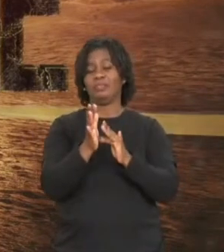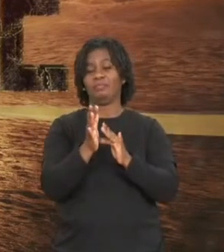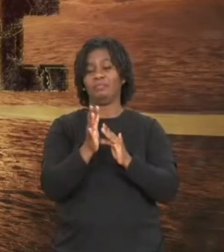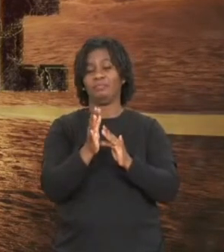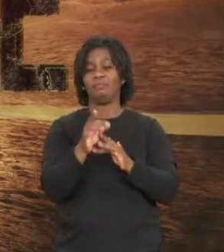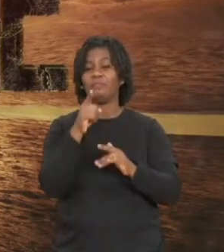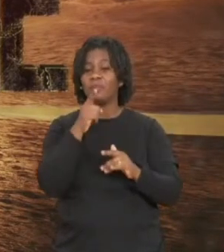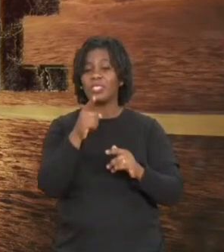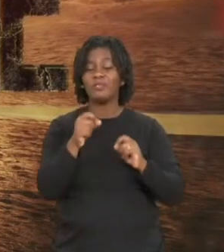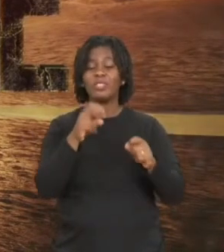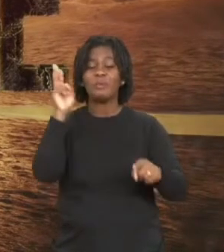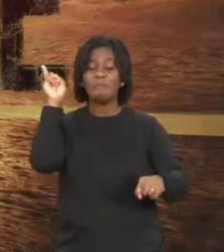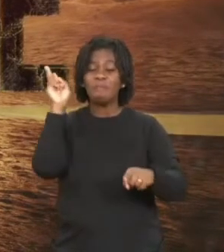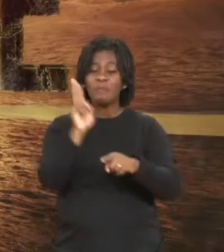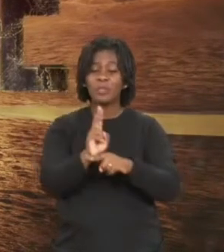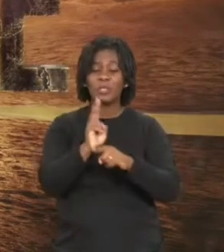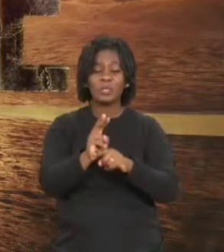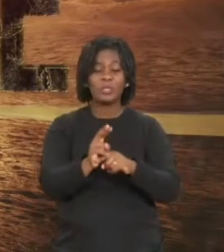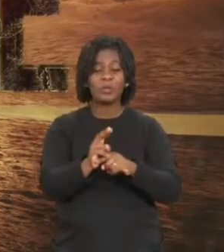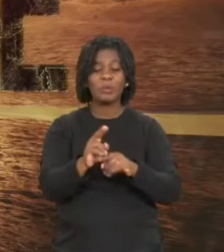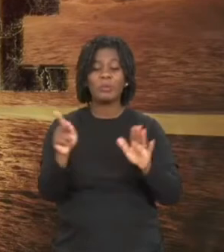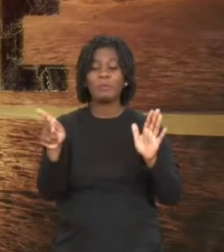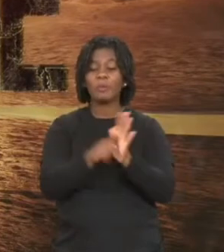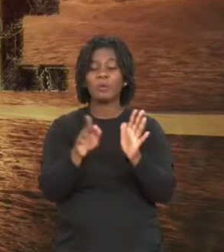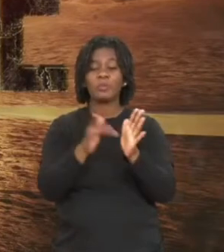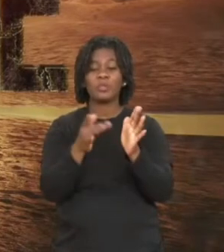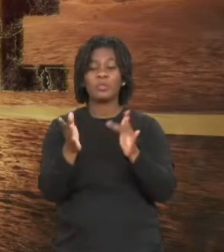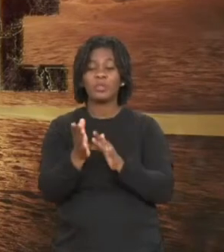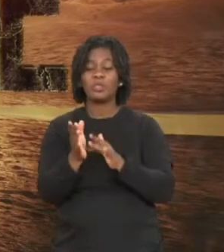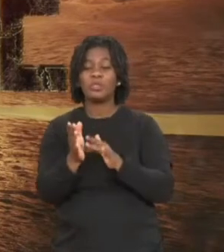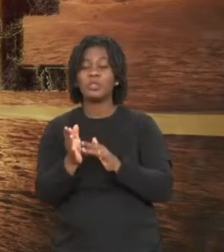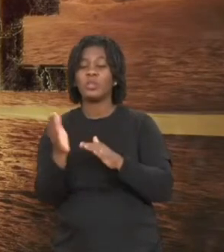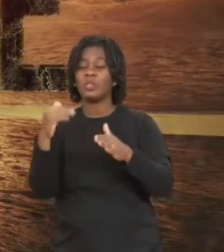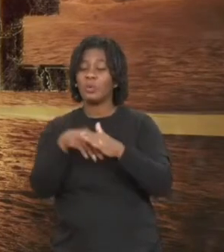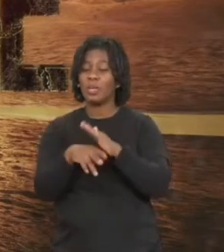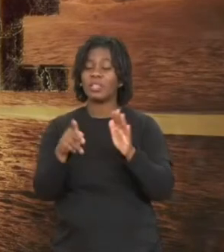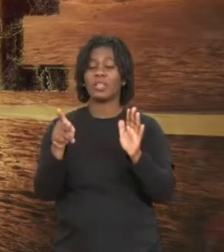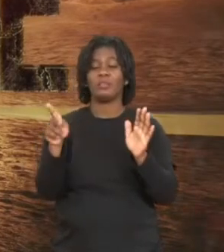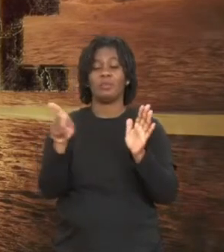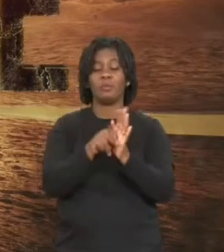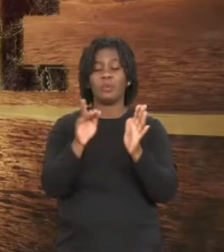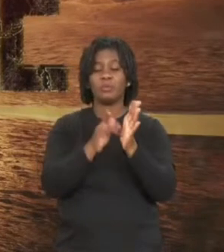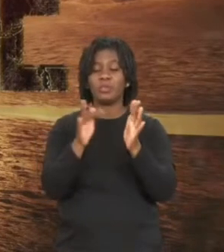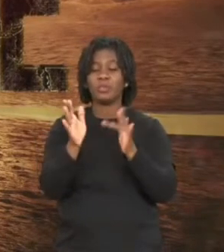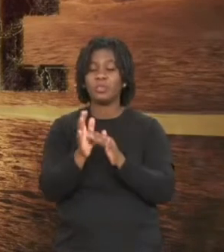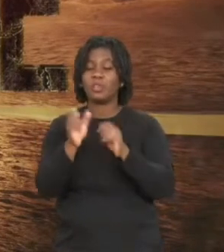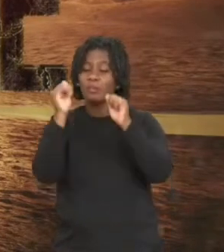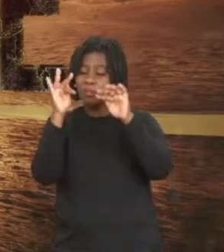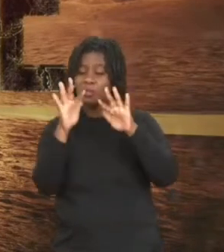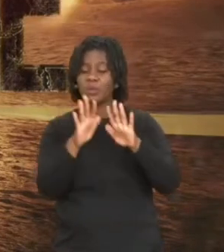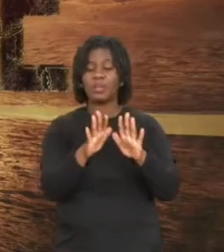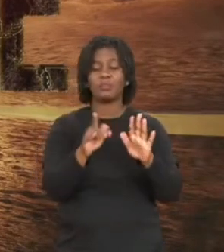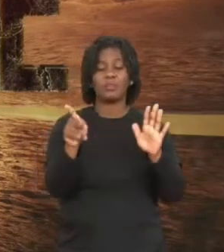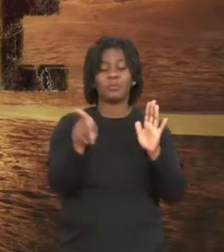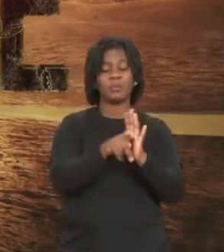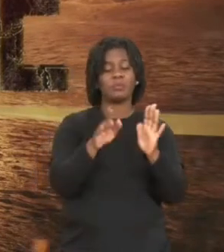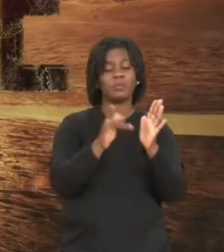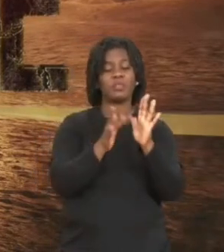Você vai ser protegido por Jesus, guardado por Jesus, abençoado por Jesus.